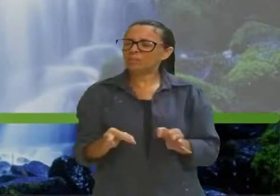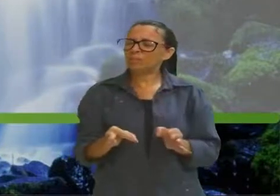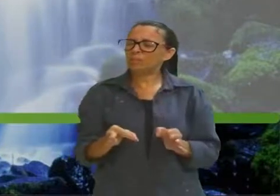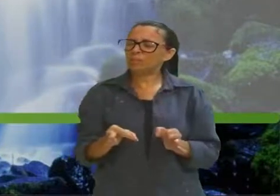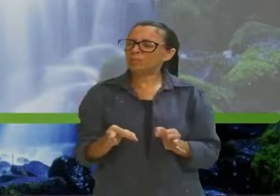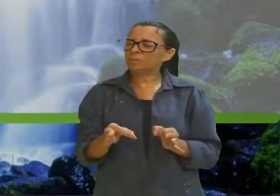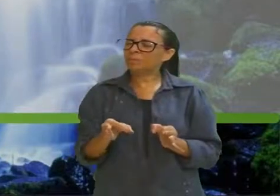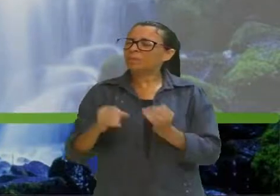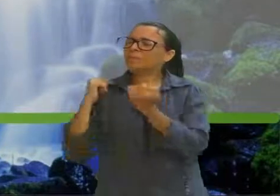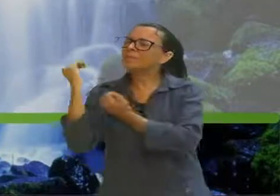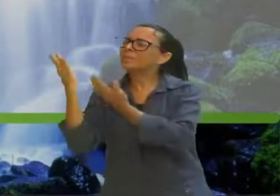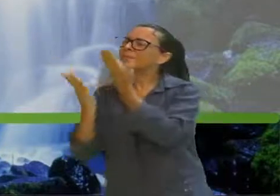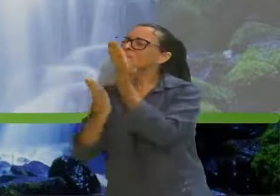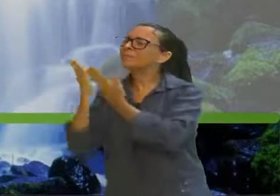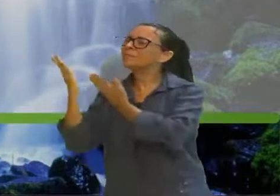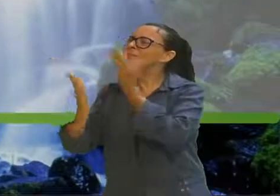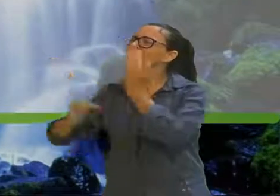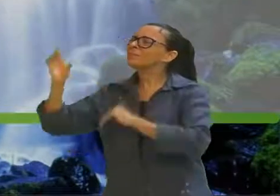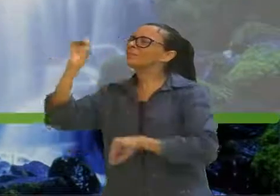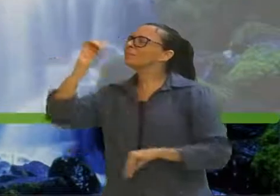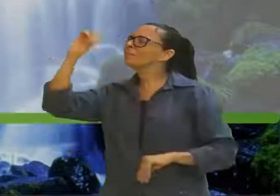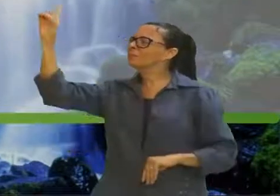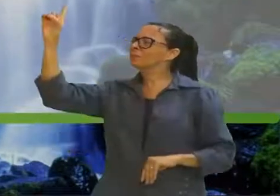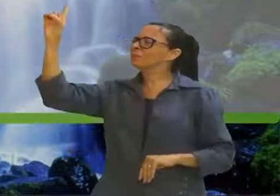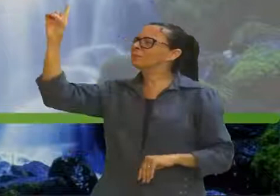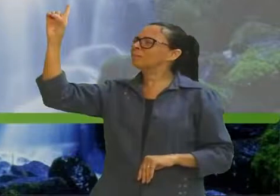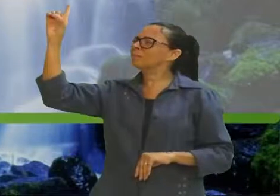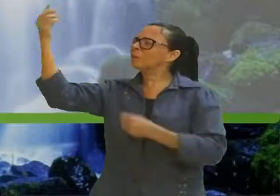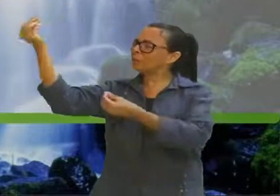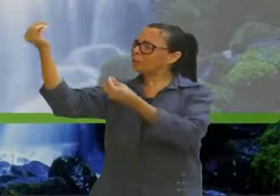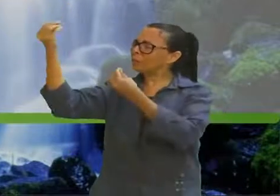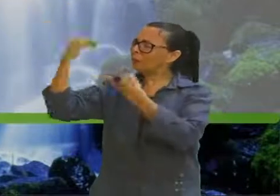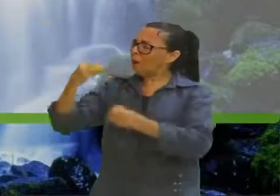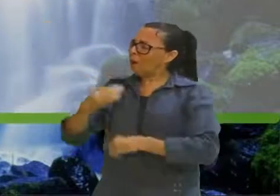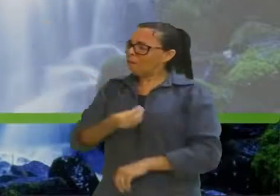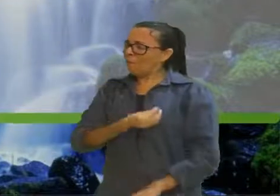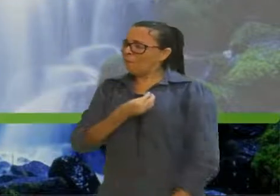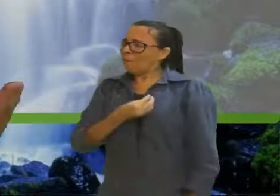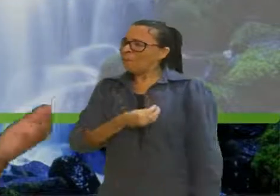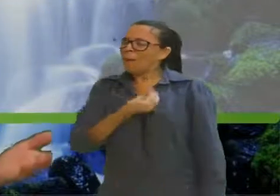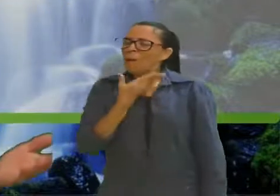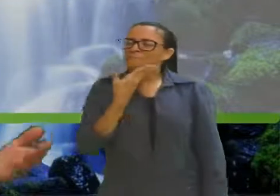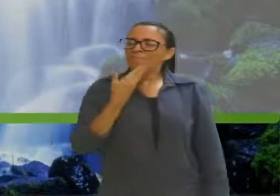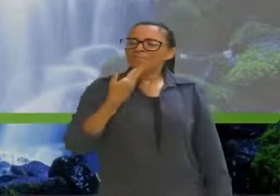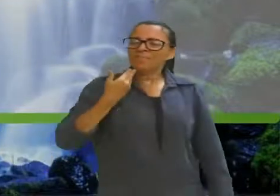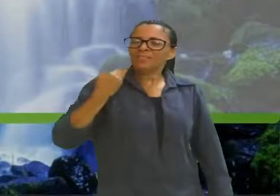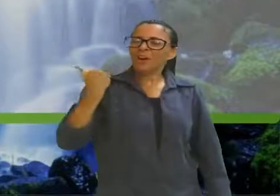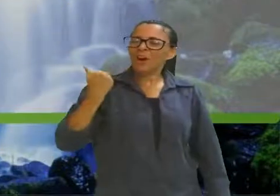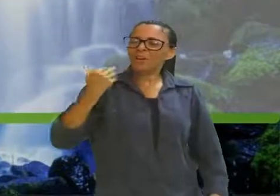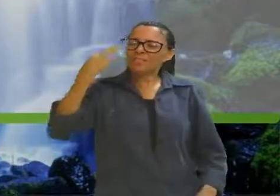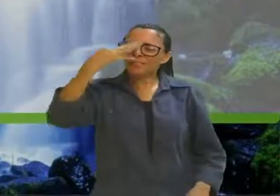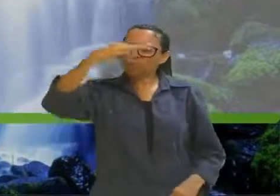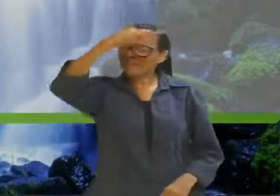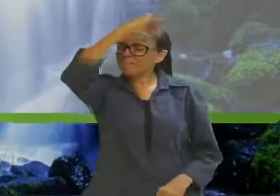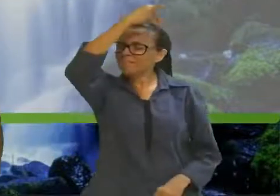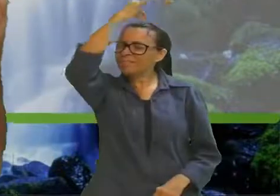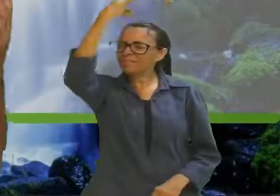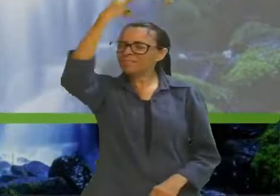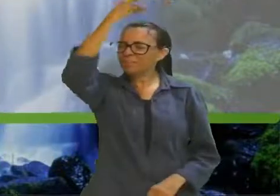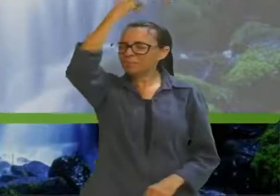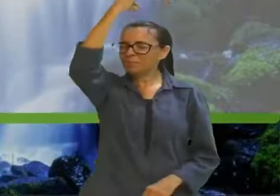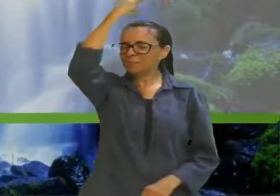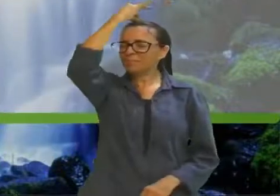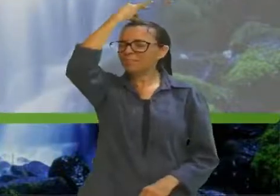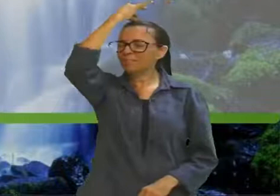ter uma vida melhor, espiritualmente falando, cumprindo o teu querer, a tua vontade. E nós